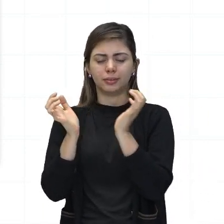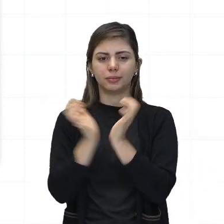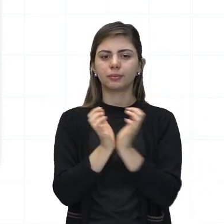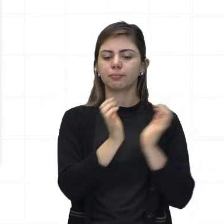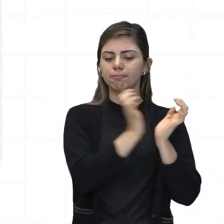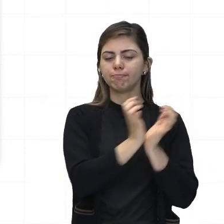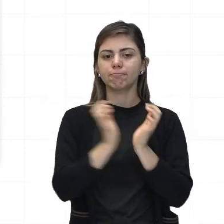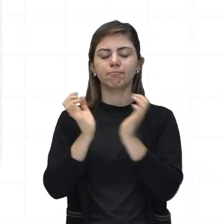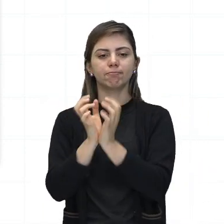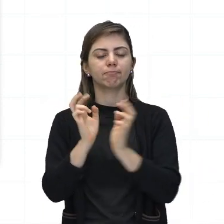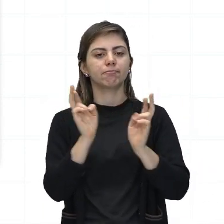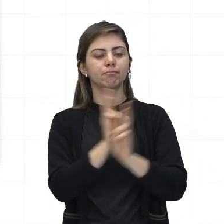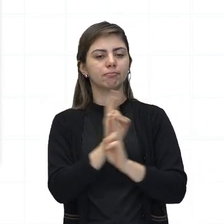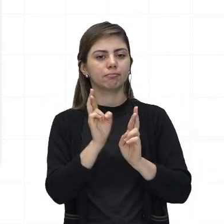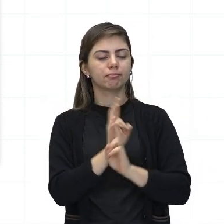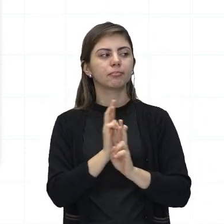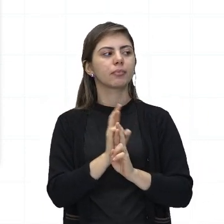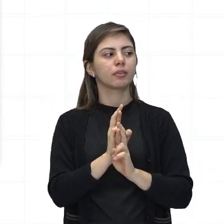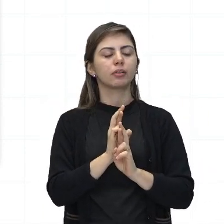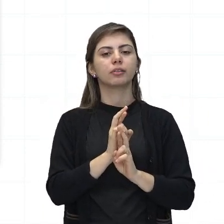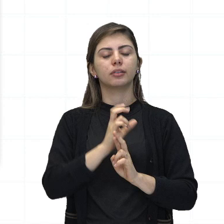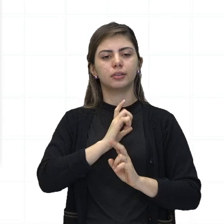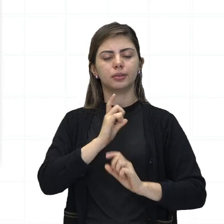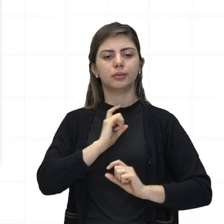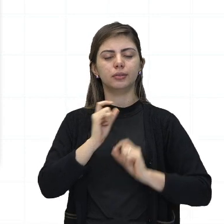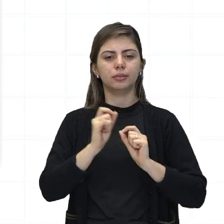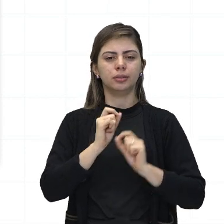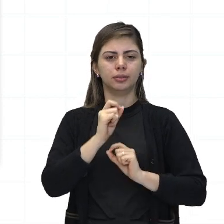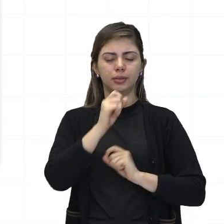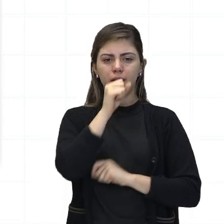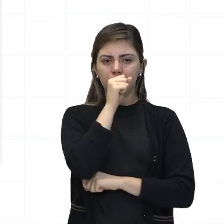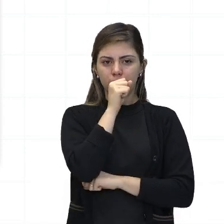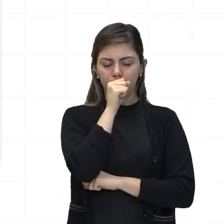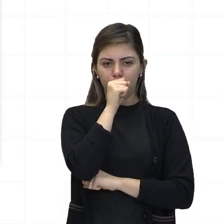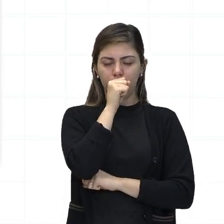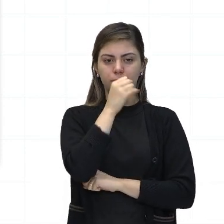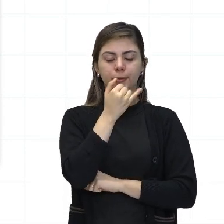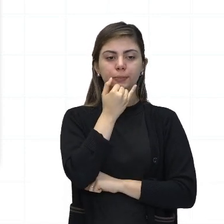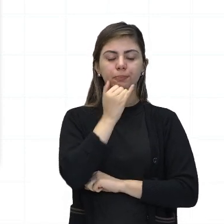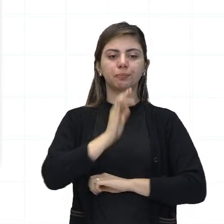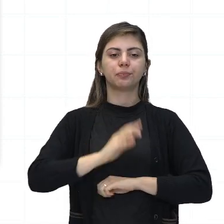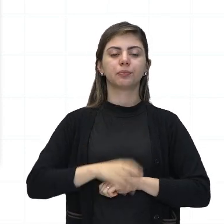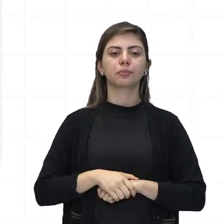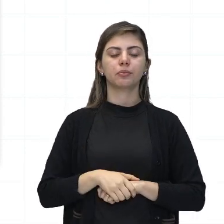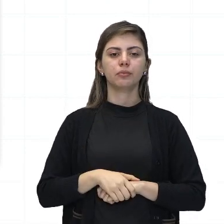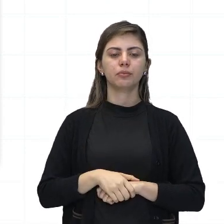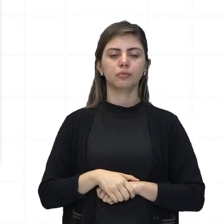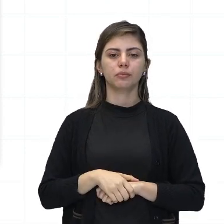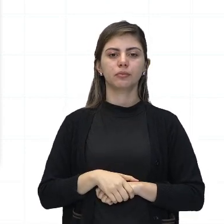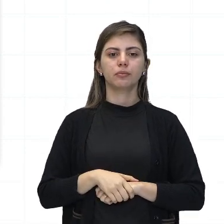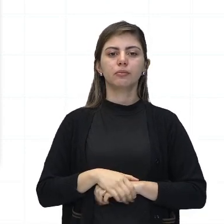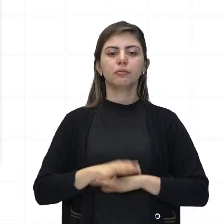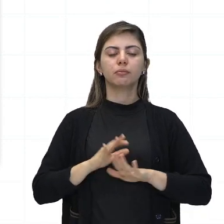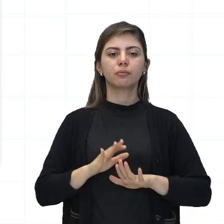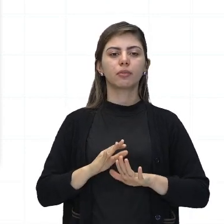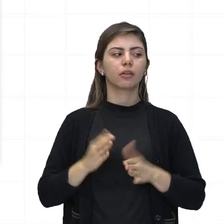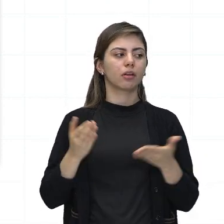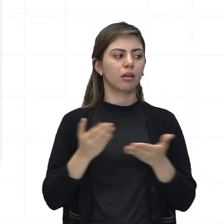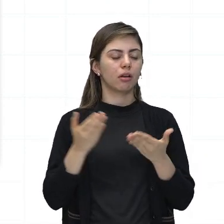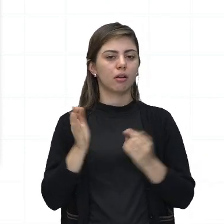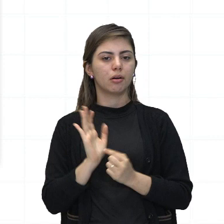relações harmônicas ou positivas, certo? E a primeira que eu vou apresentar para vocês